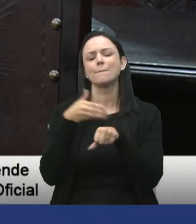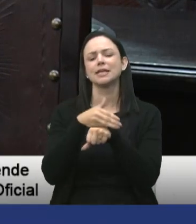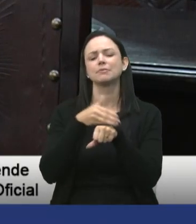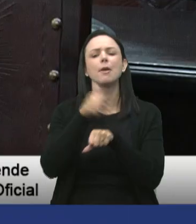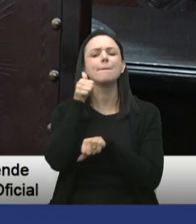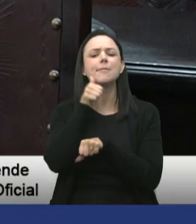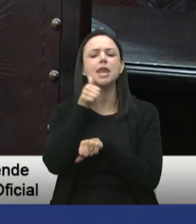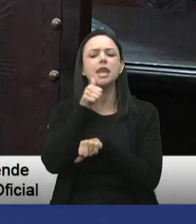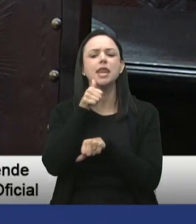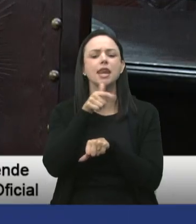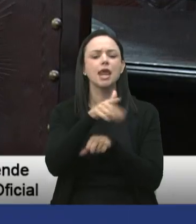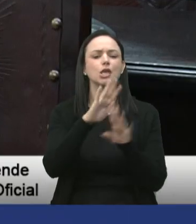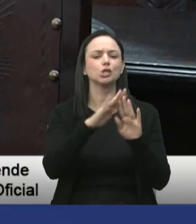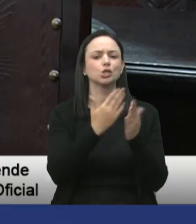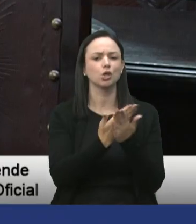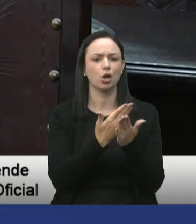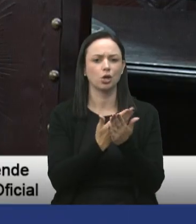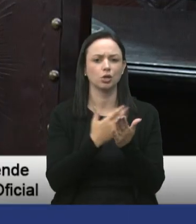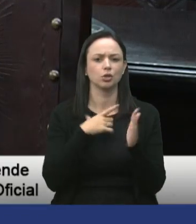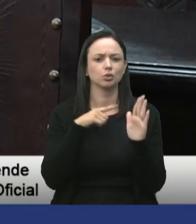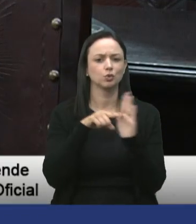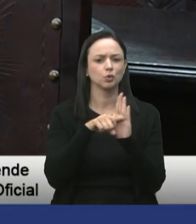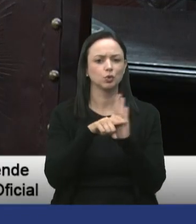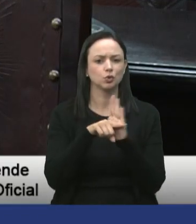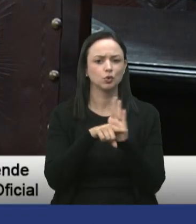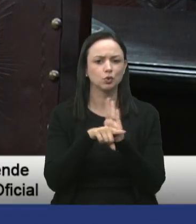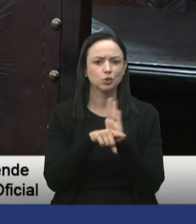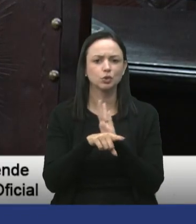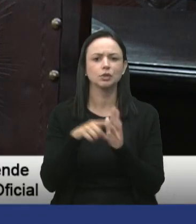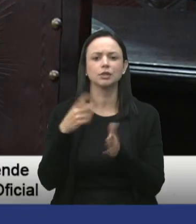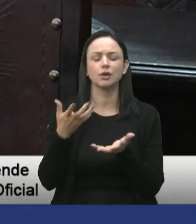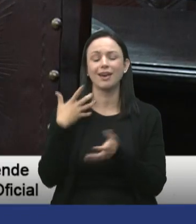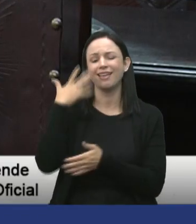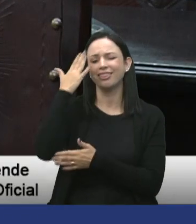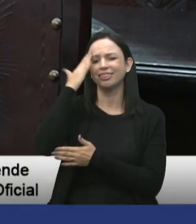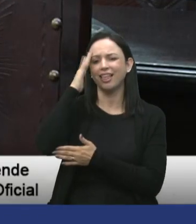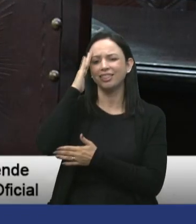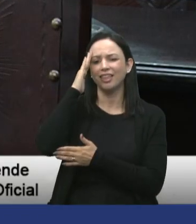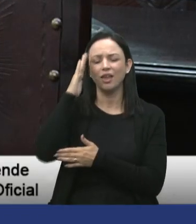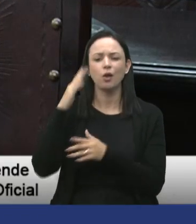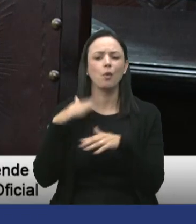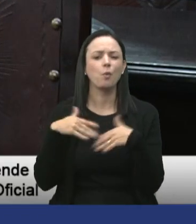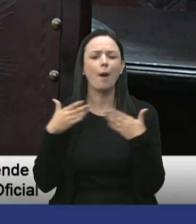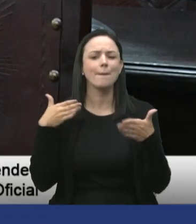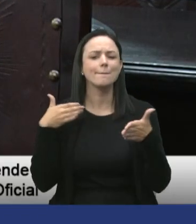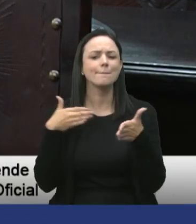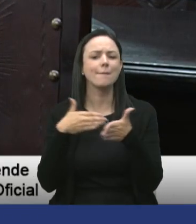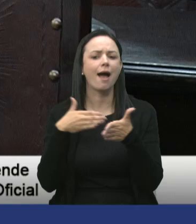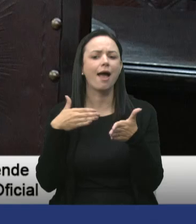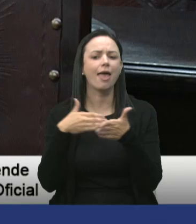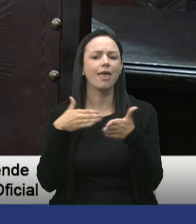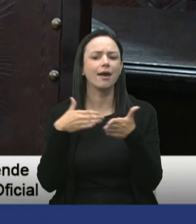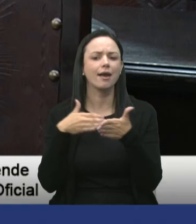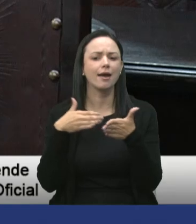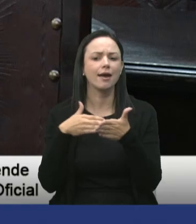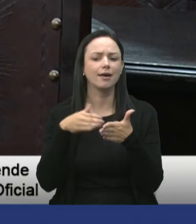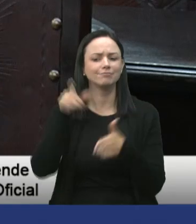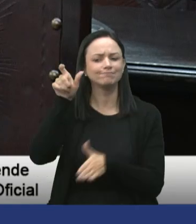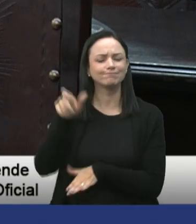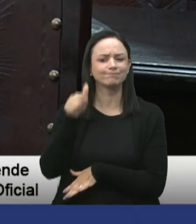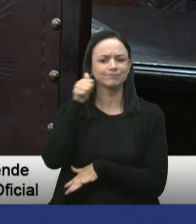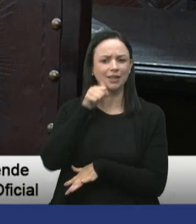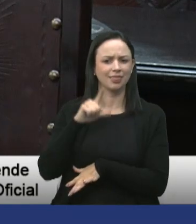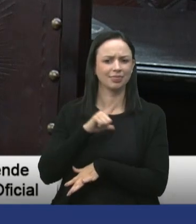né? Então eu estou levantando esses dados e tentando entender quais as barreiras que elas enfrentam, ou se